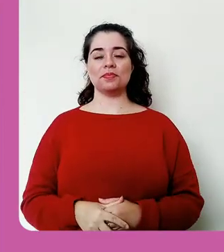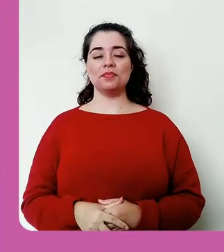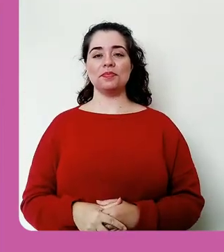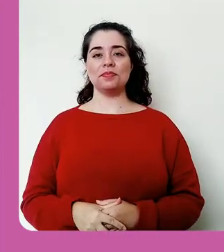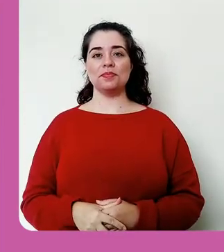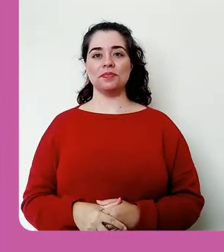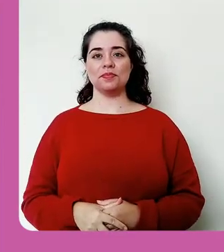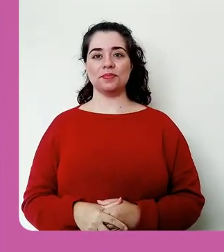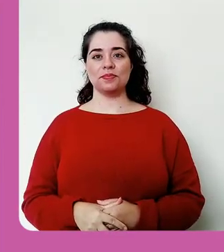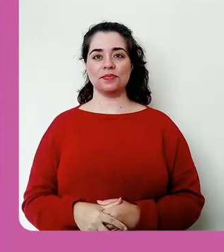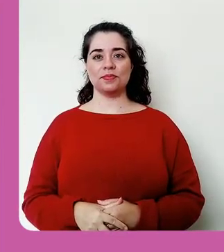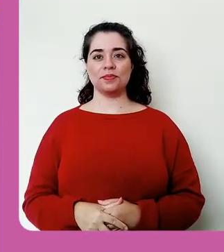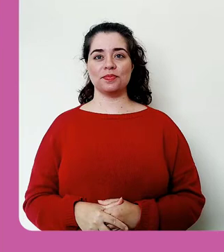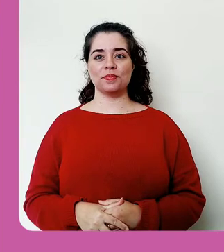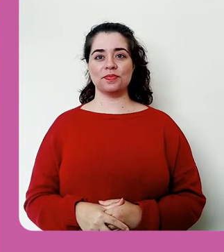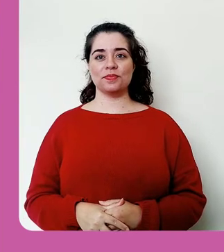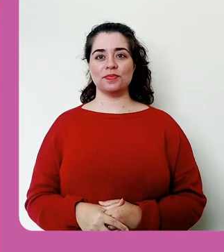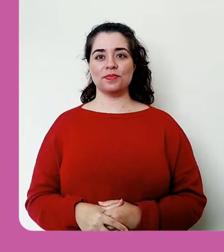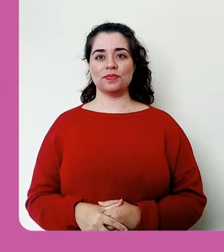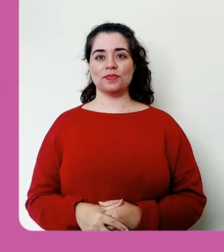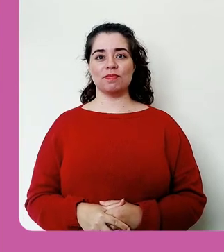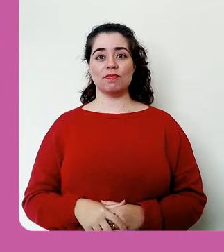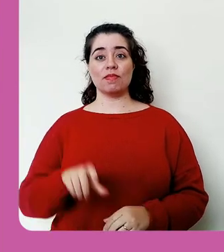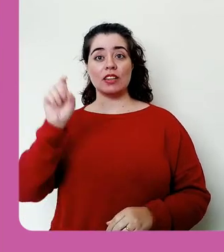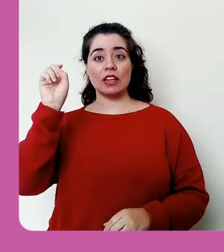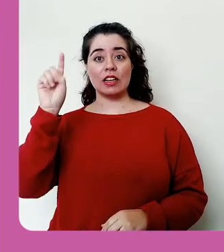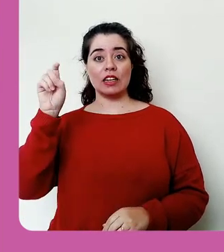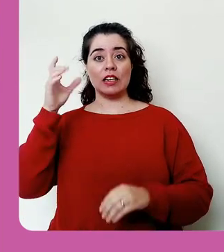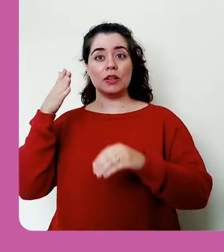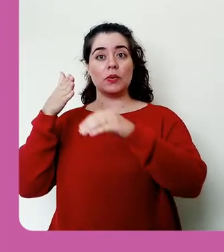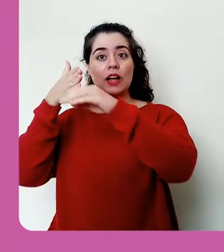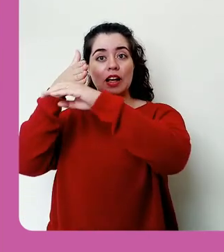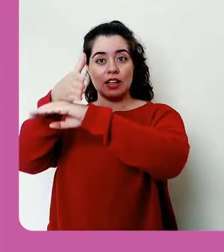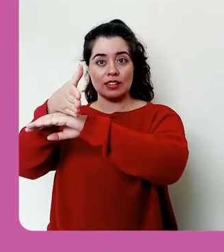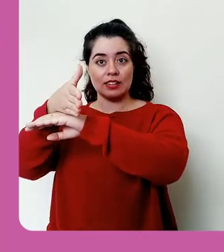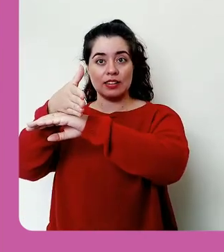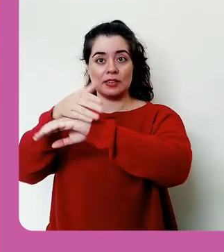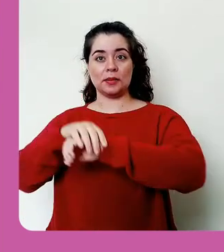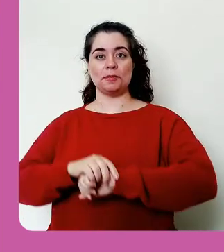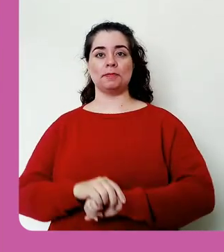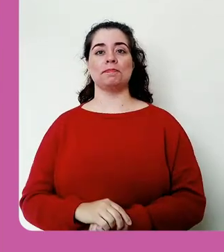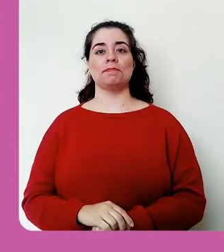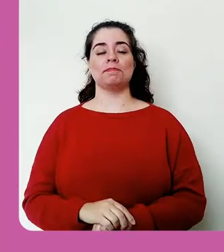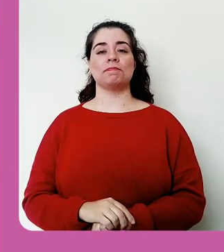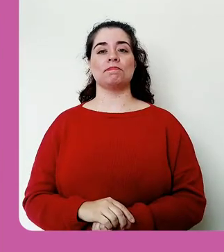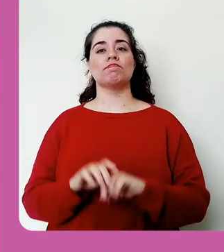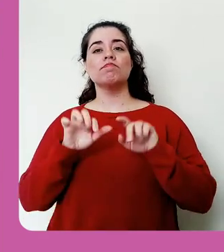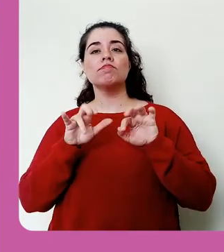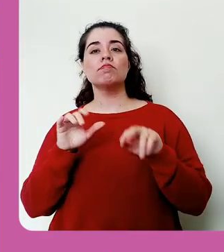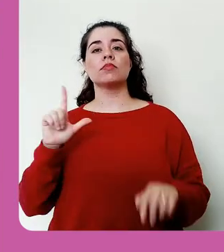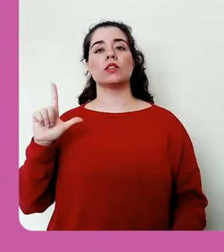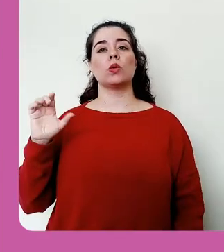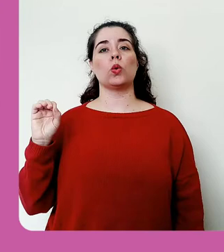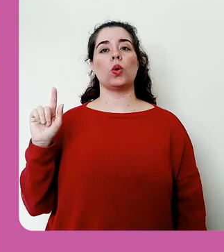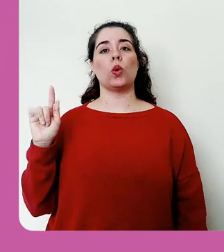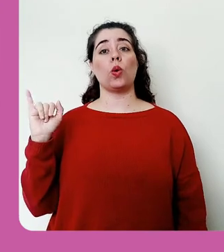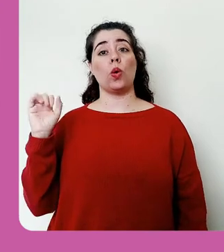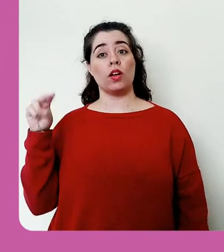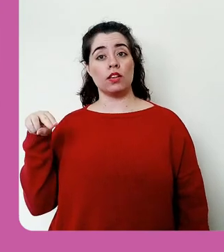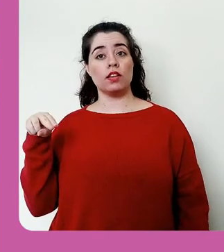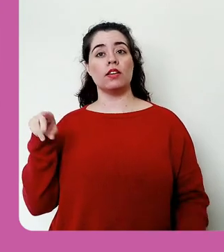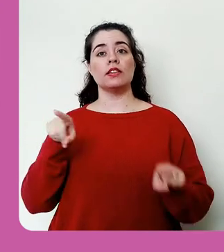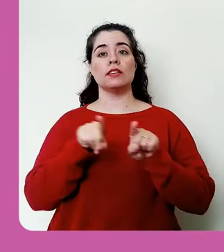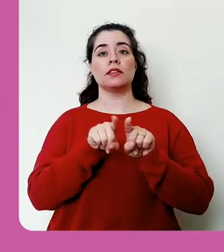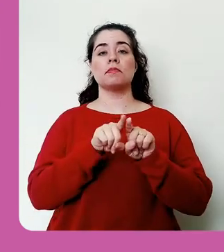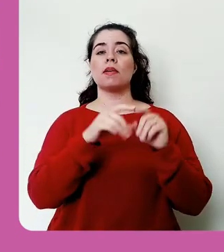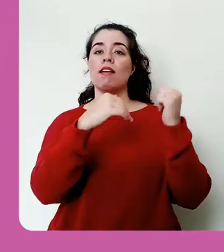Já estava nele aqui, então vai cair nessa página inicial. Clico em acessar, colocamos o nosso login e